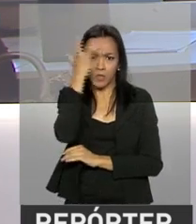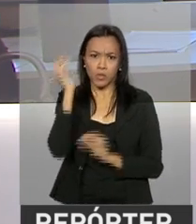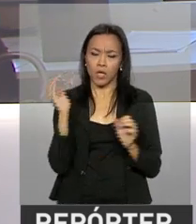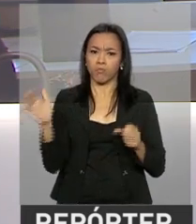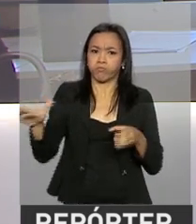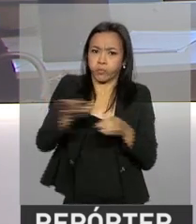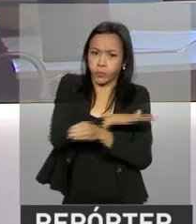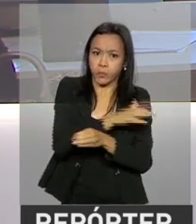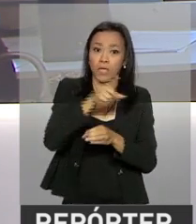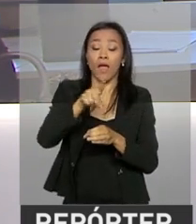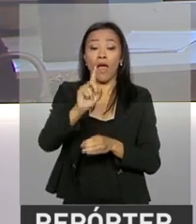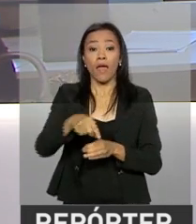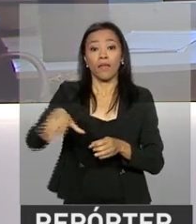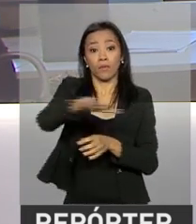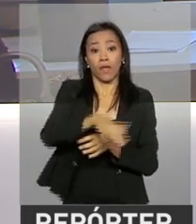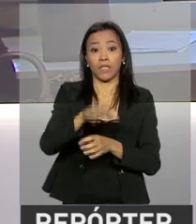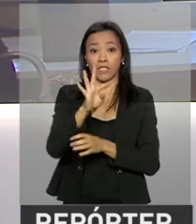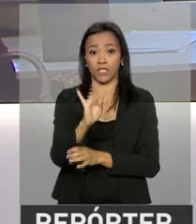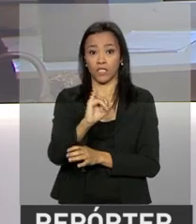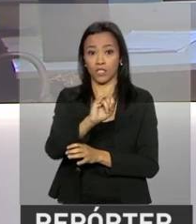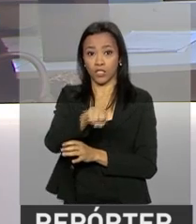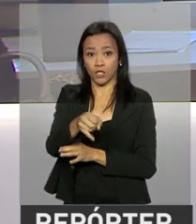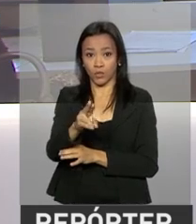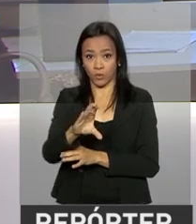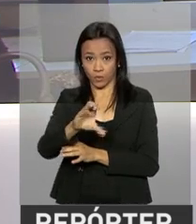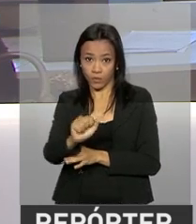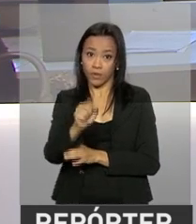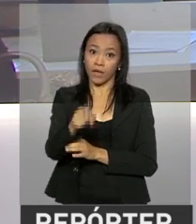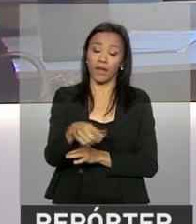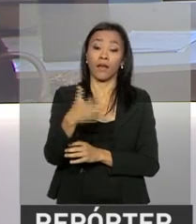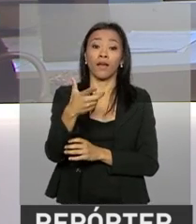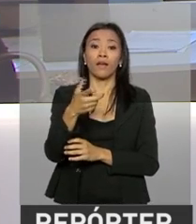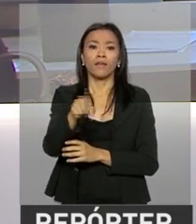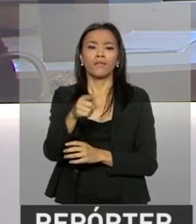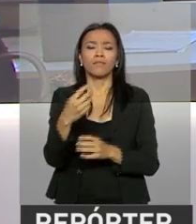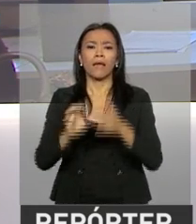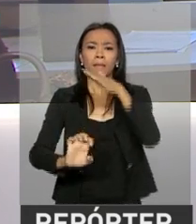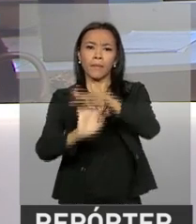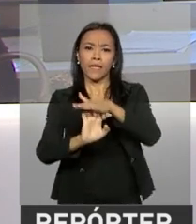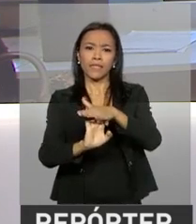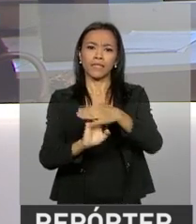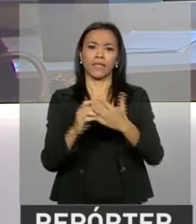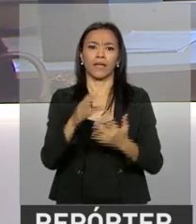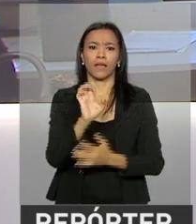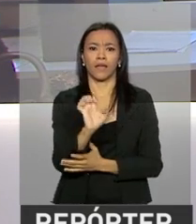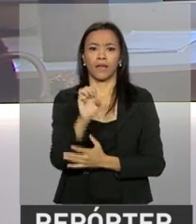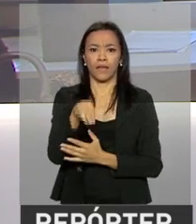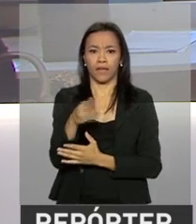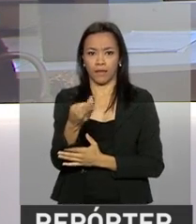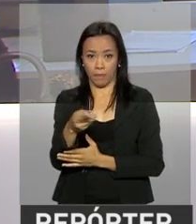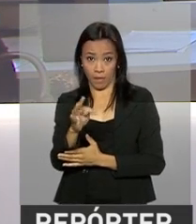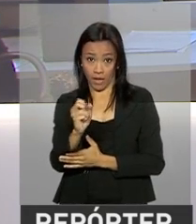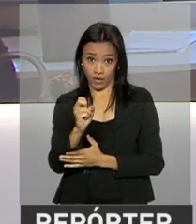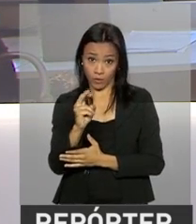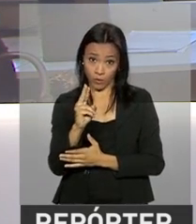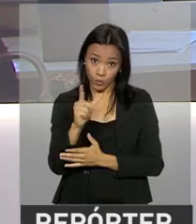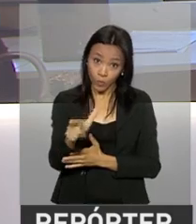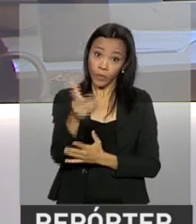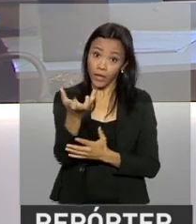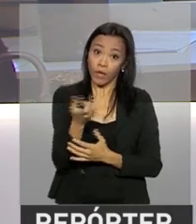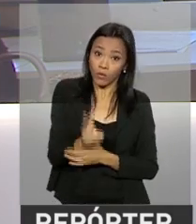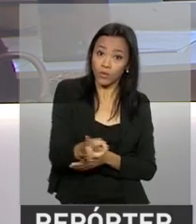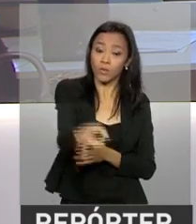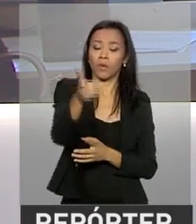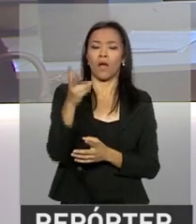chega a 96%. O Instituto Brasileiro de Turismo, Embratur, quer promover o país pós-Jogos do Rio. E